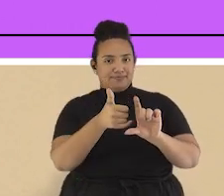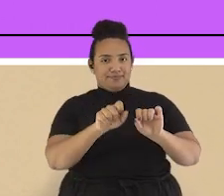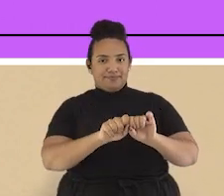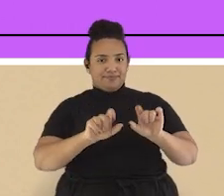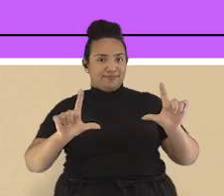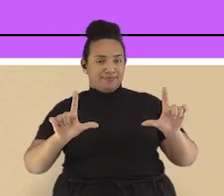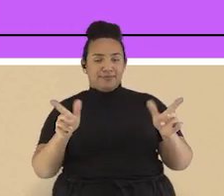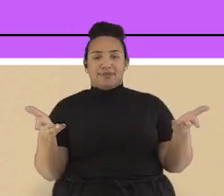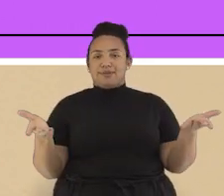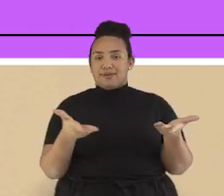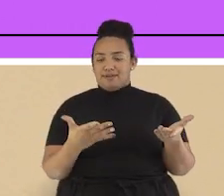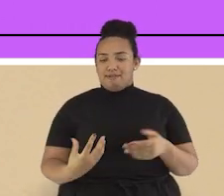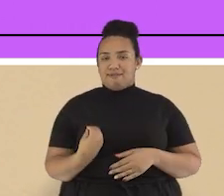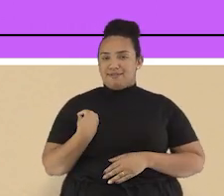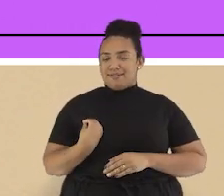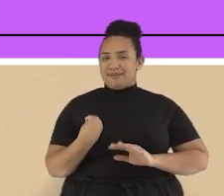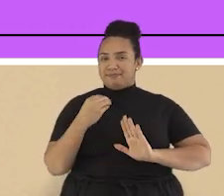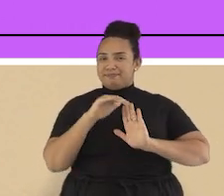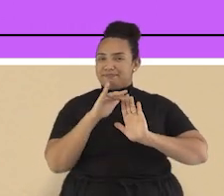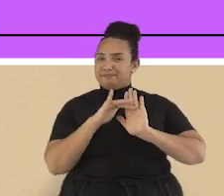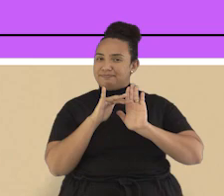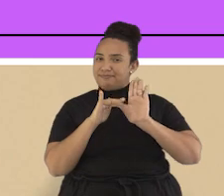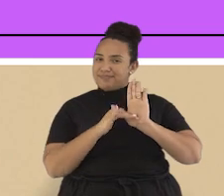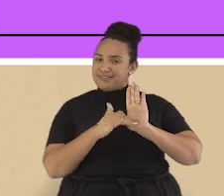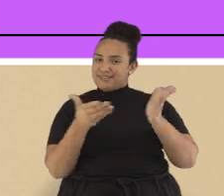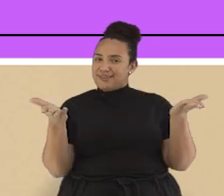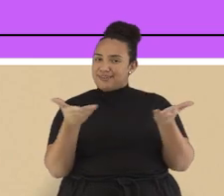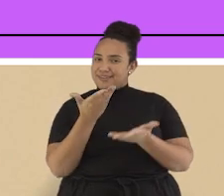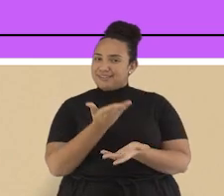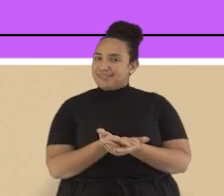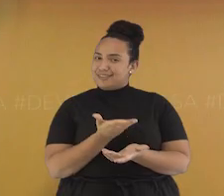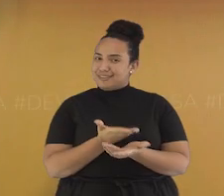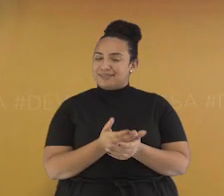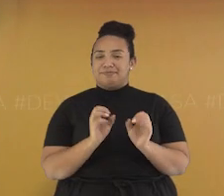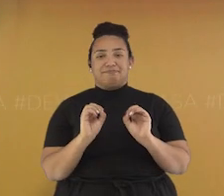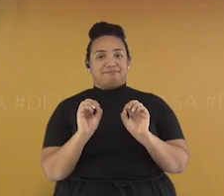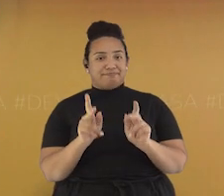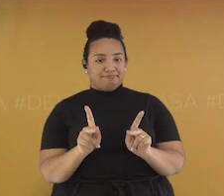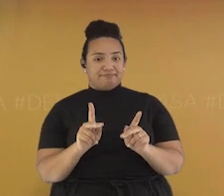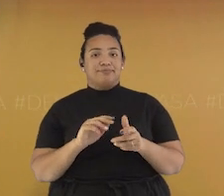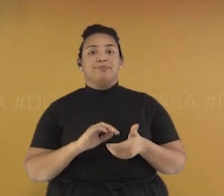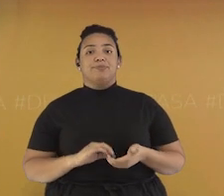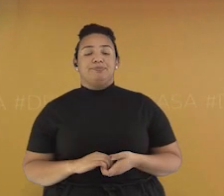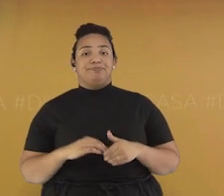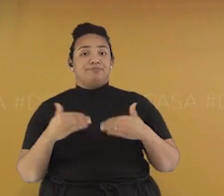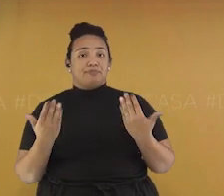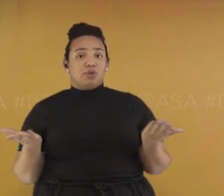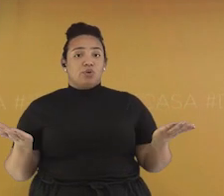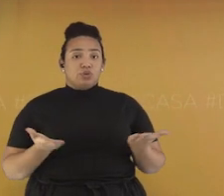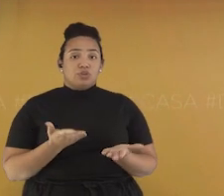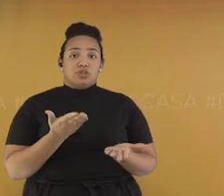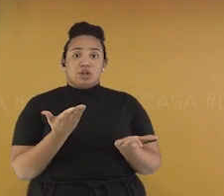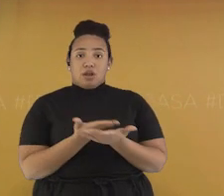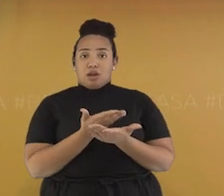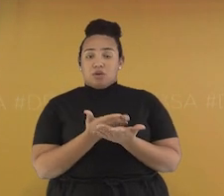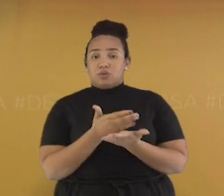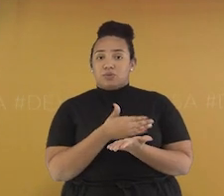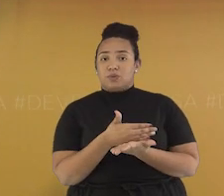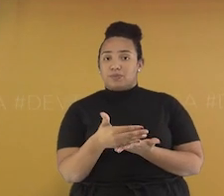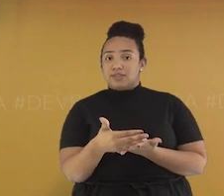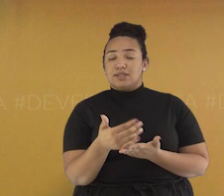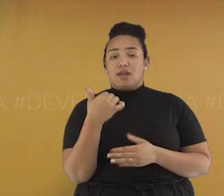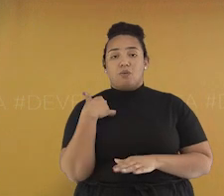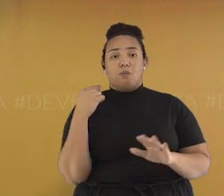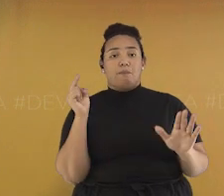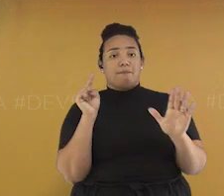tela, para registrar a sua presença nessa aula, ok? Vou começar a aula de hoje te fazendo uma